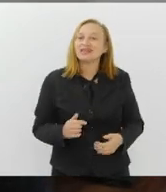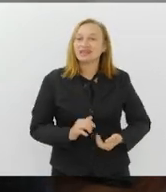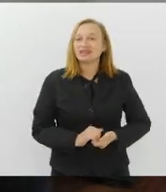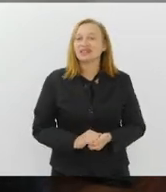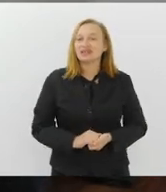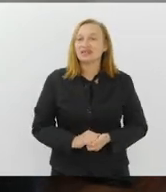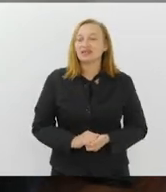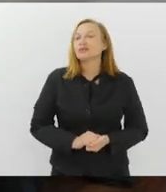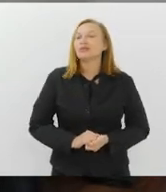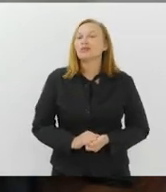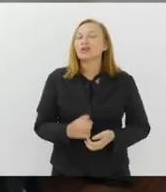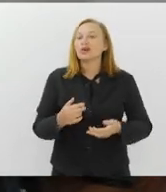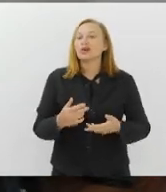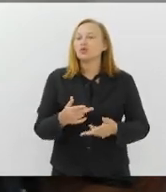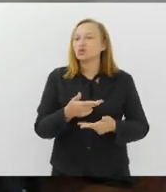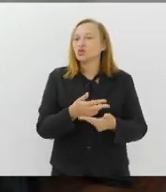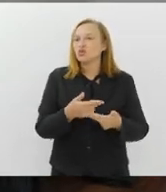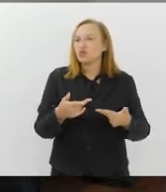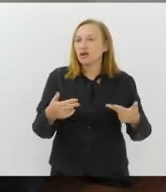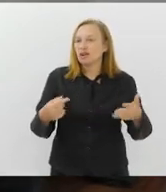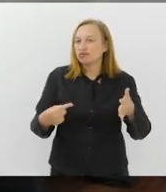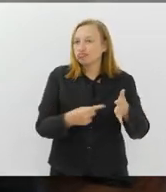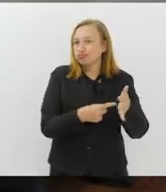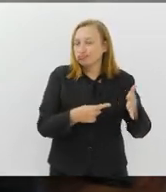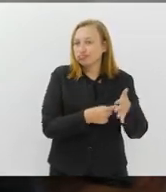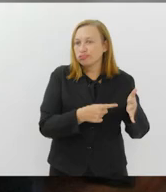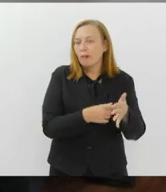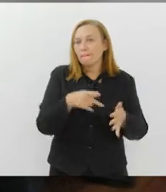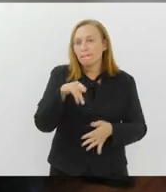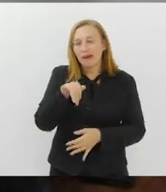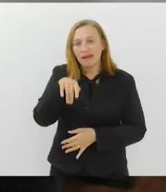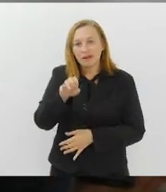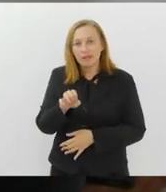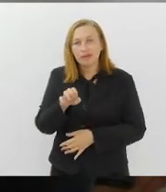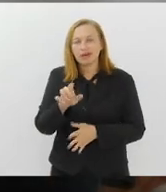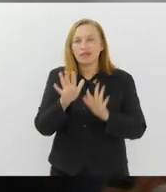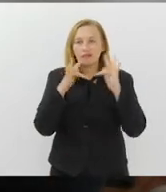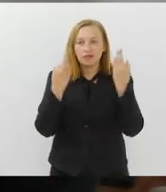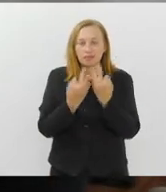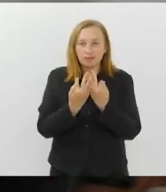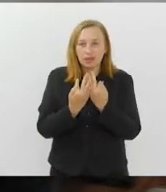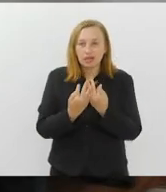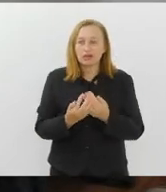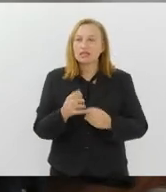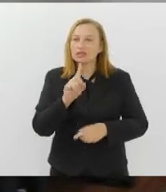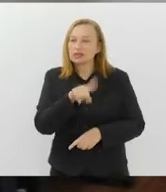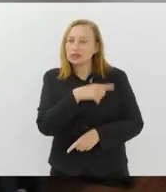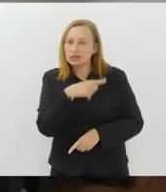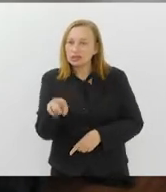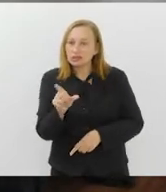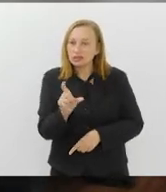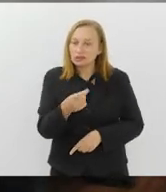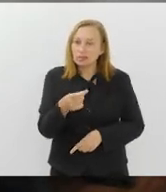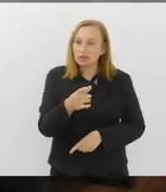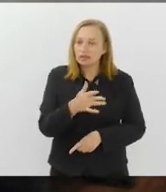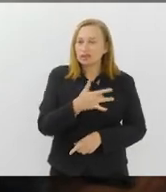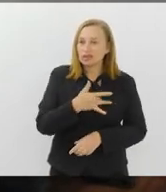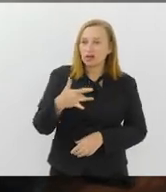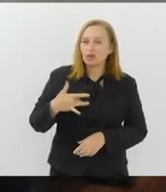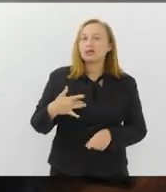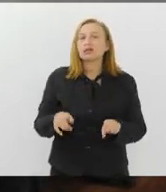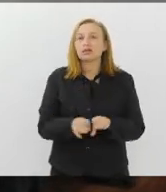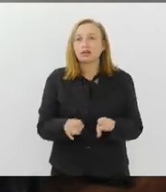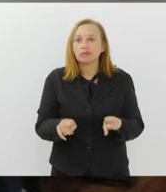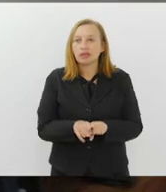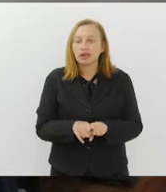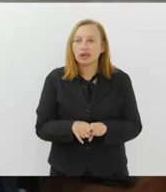assim, inúmeras queixas, né, dos pais, dos familiares, tanto de cancelamentos dos planos, quanto